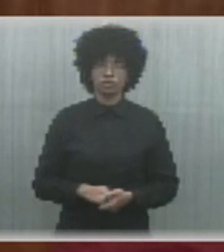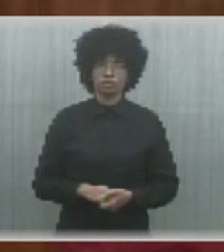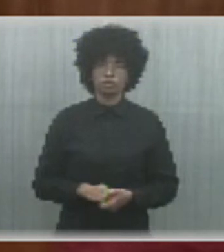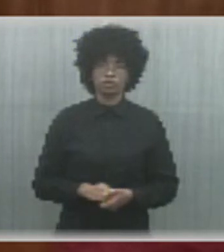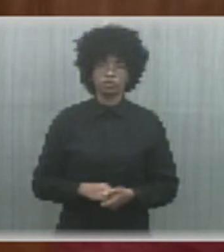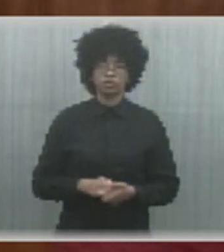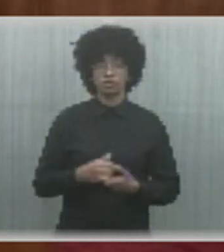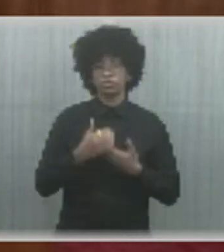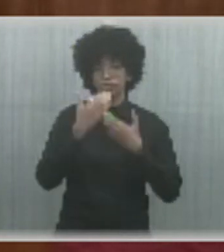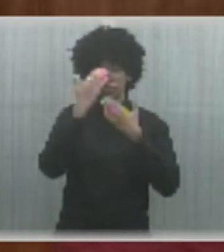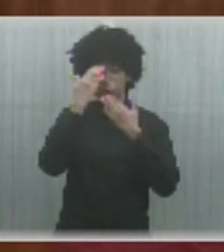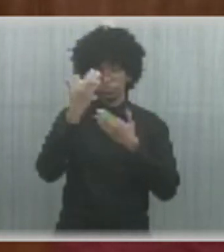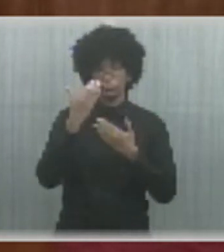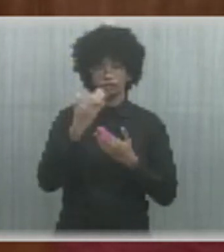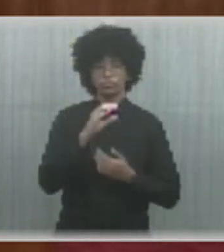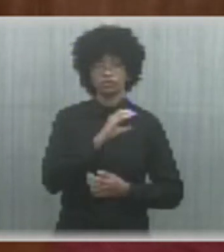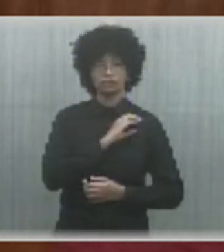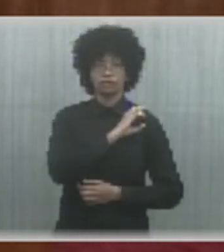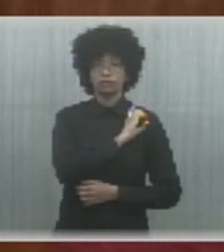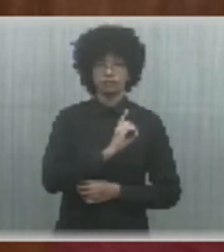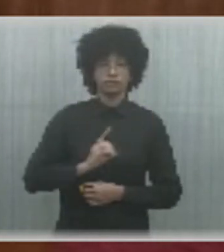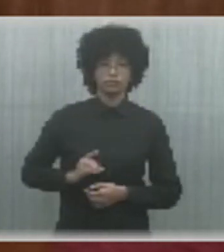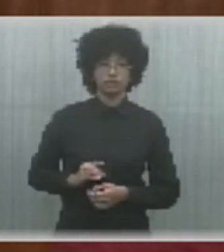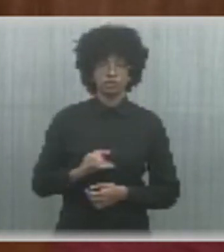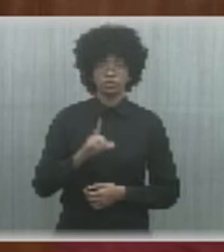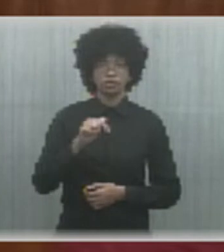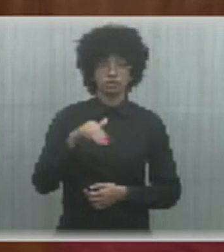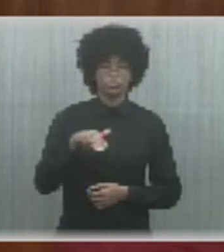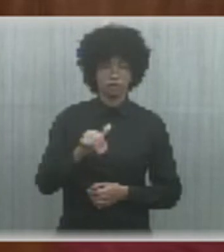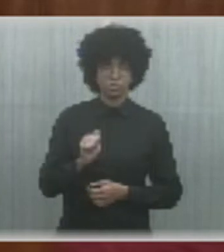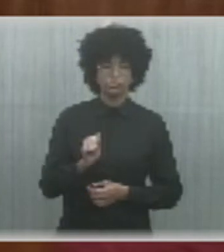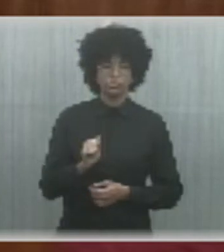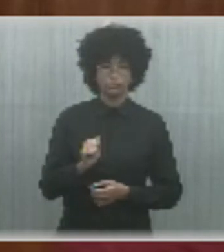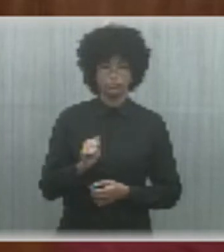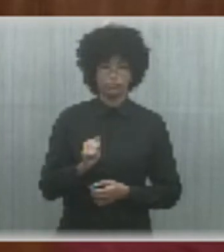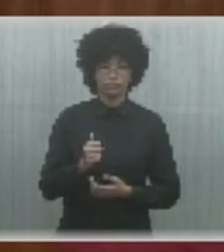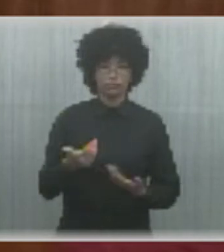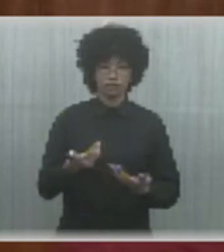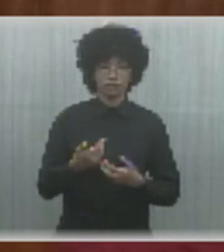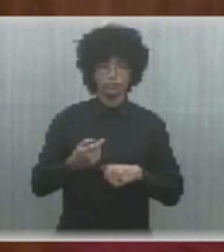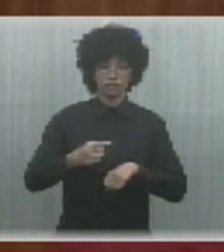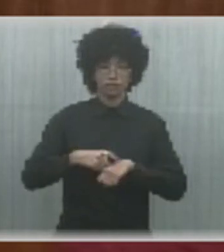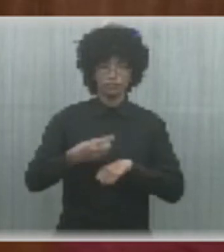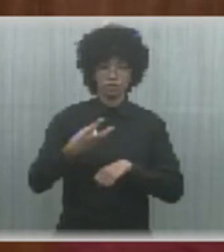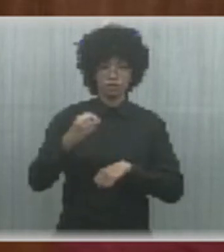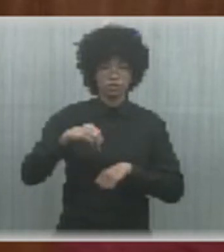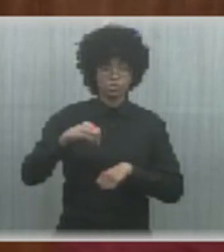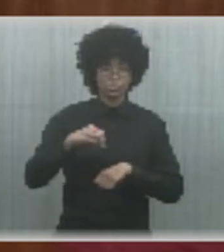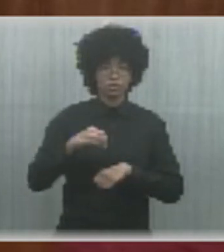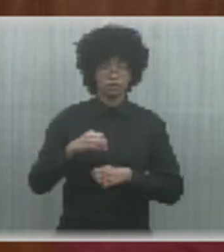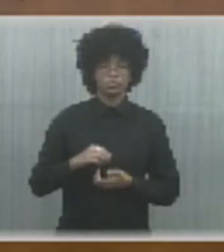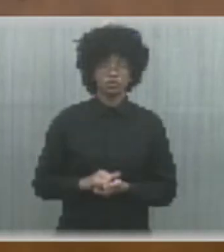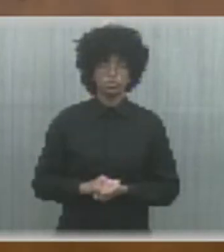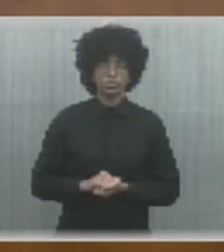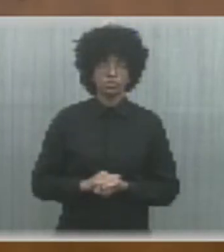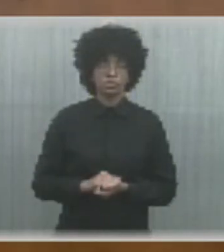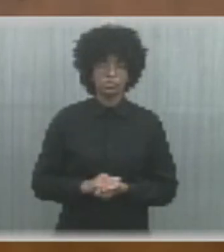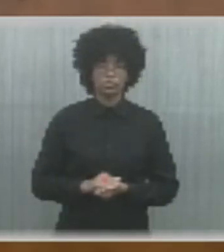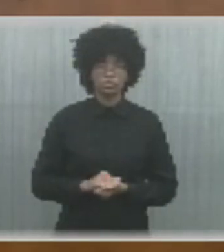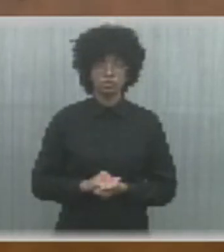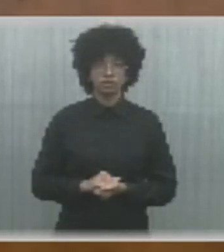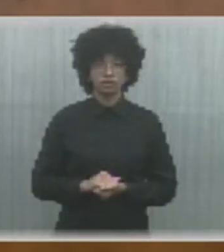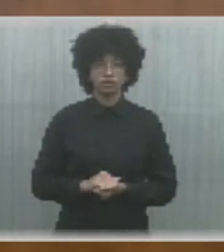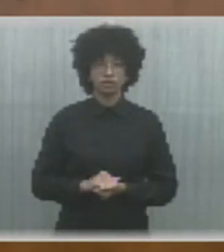Agradecer ao colega deputado Lima por nos ceder esse espaço, esse horário, né, que era dele, dos 30